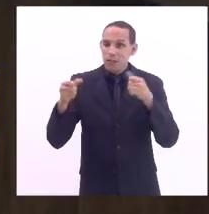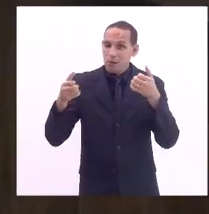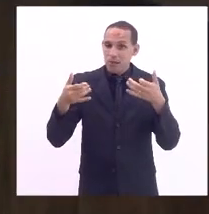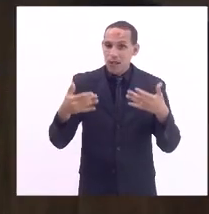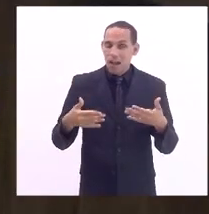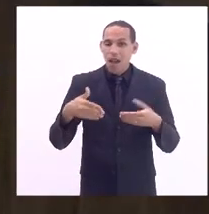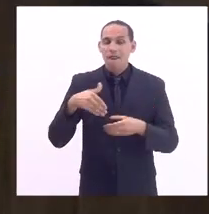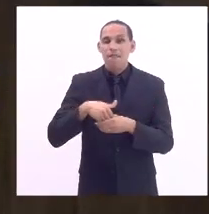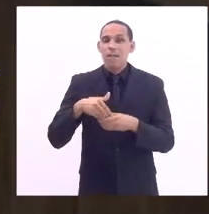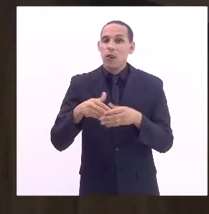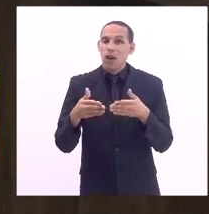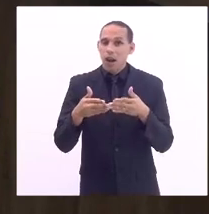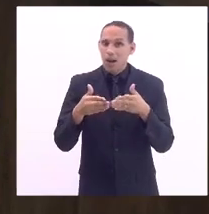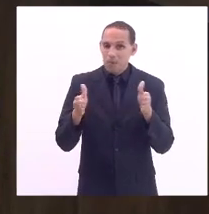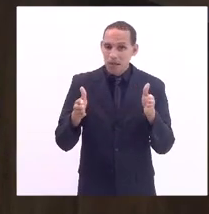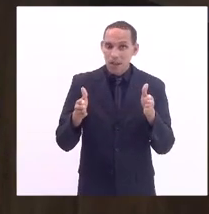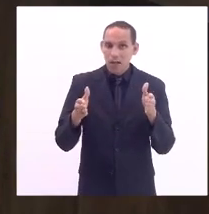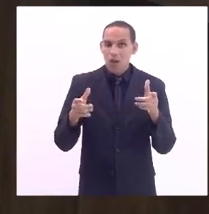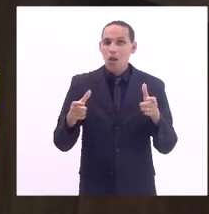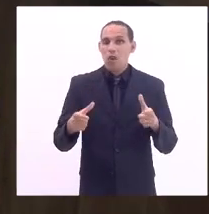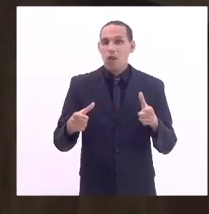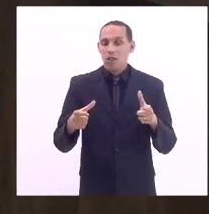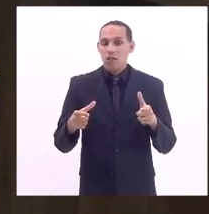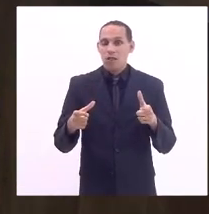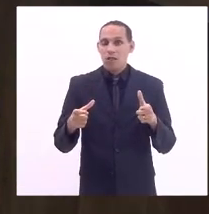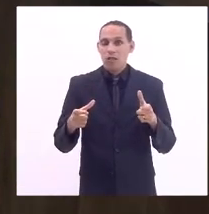voto aberto